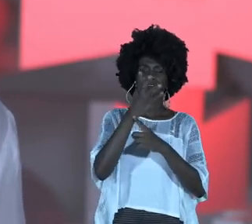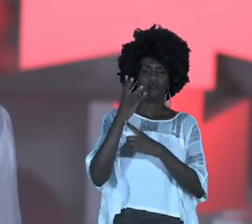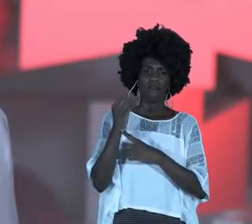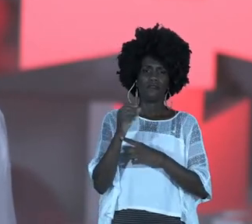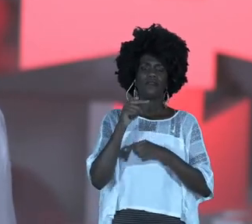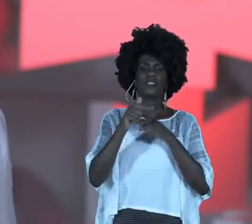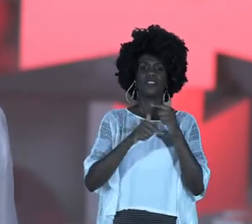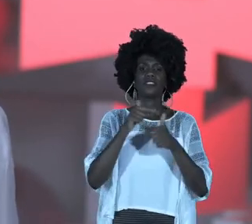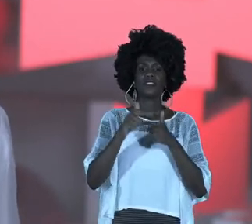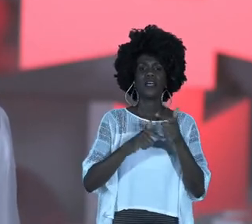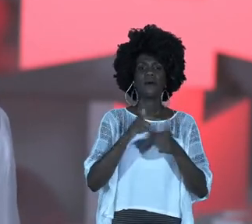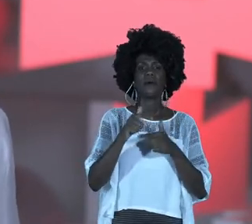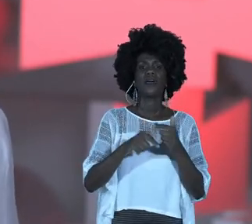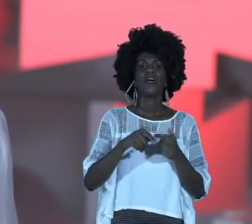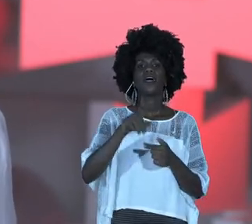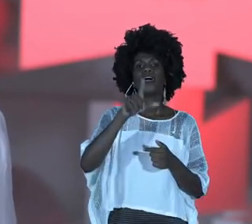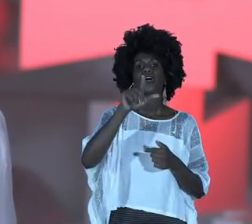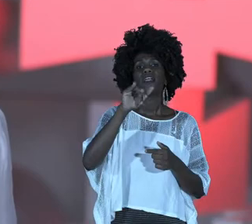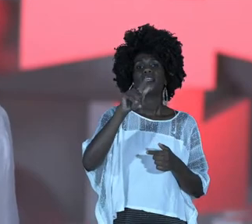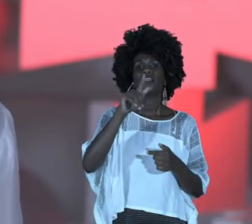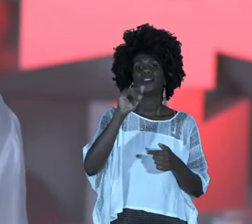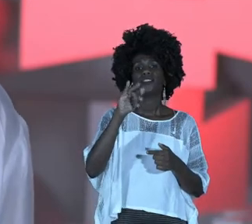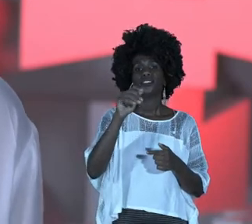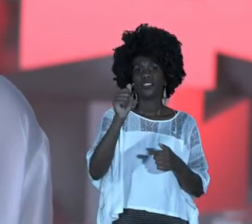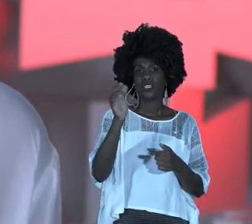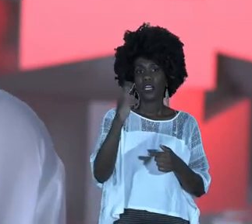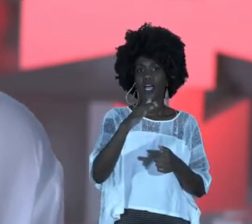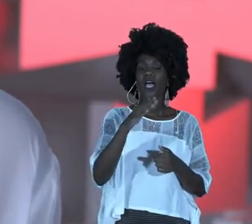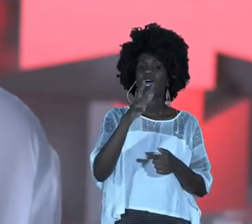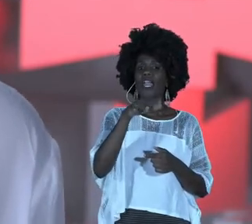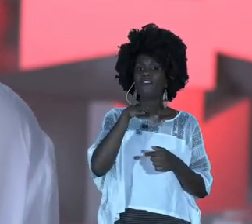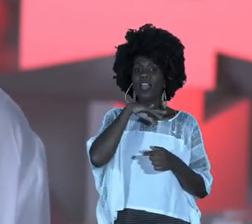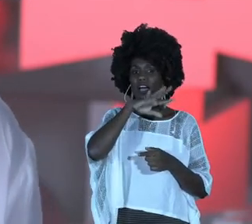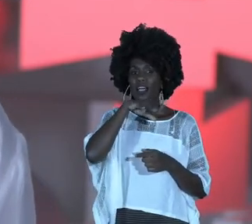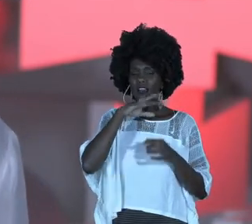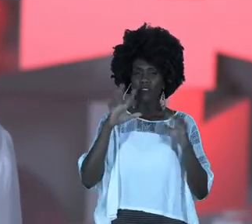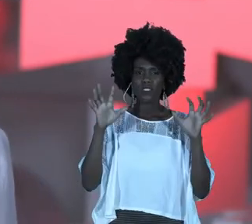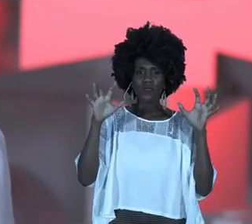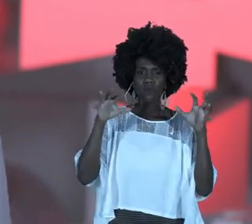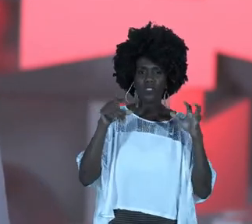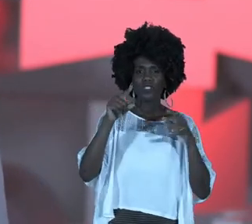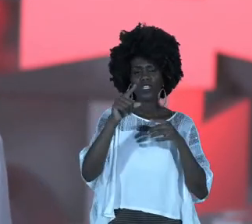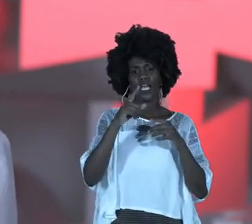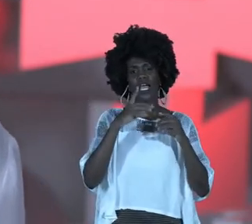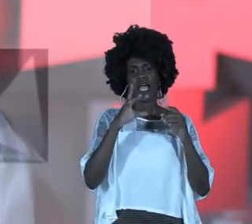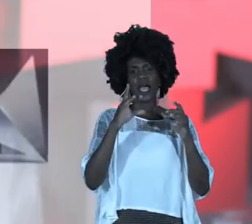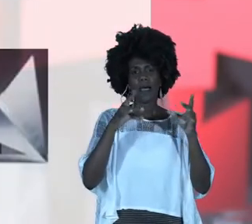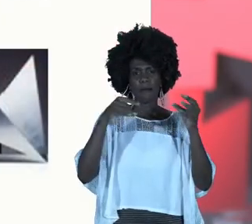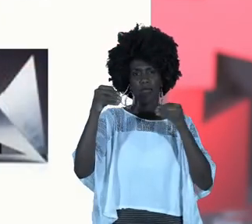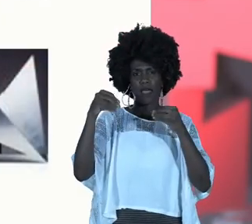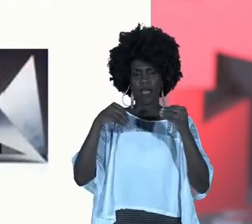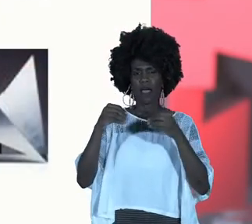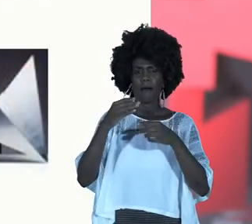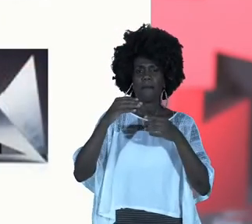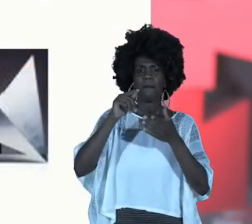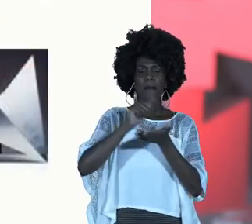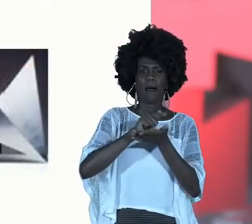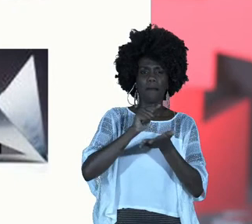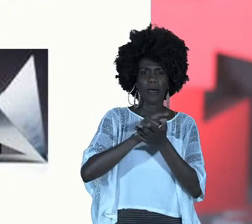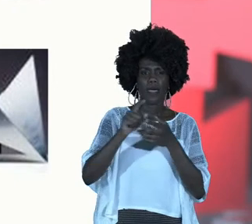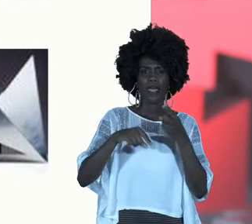Nesse trabalho de Ligia Clark, Os Bichos, ela realiza com placas de metal, papelão, ele